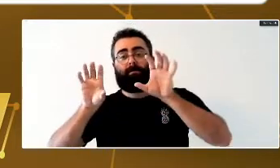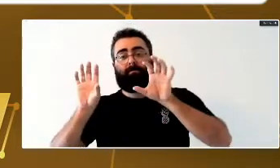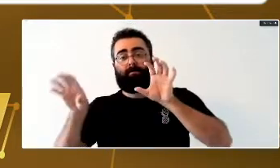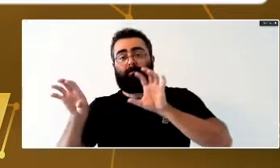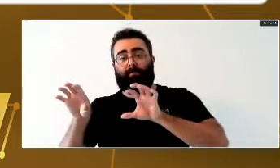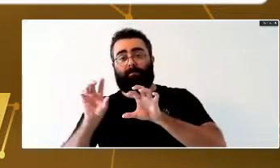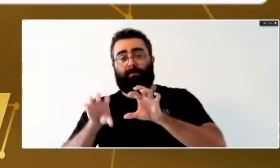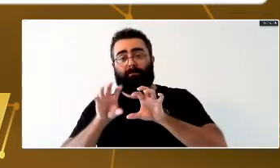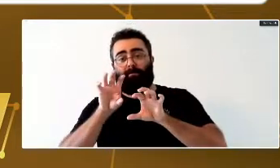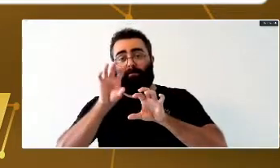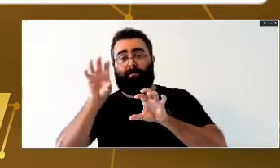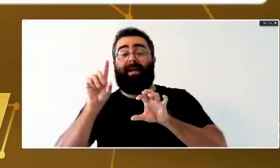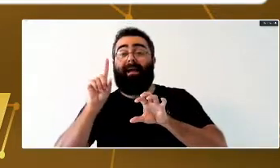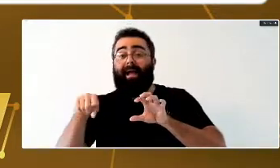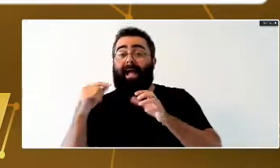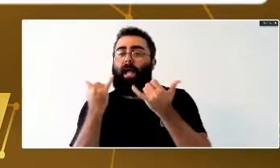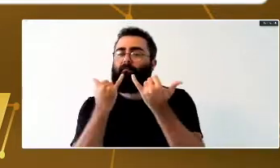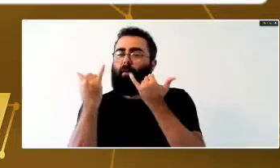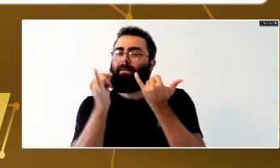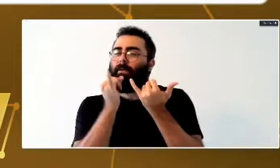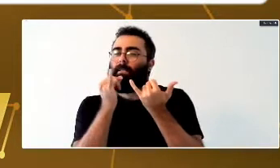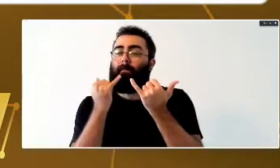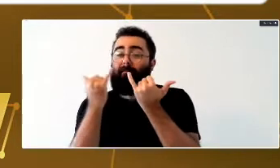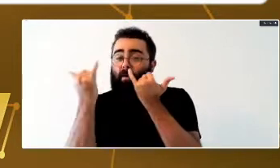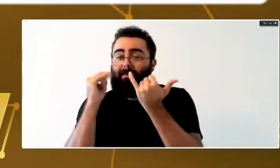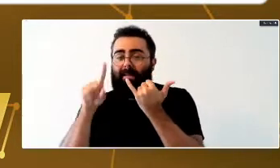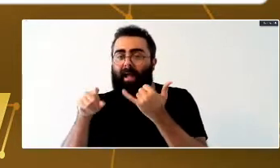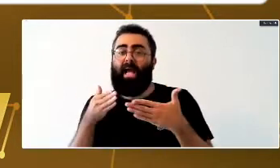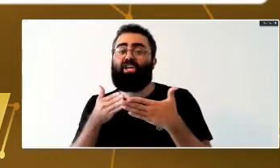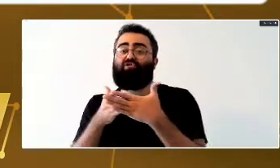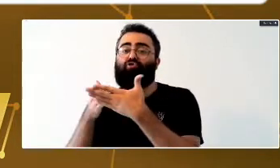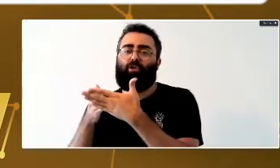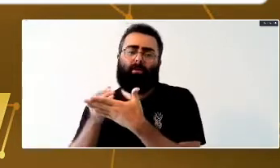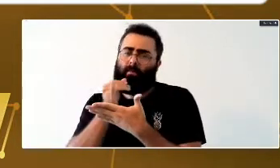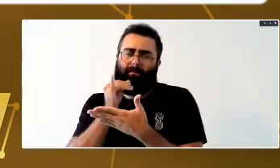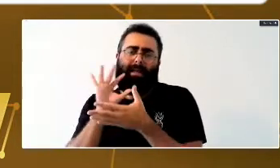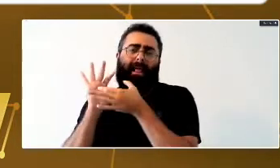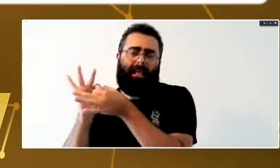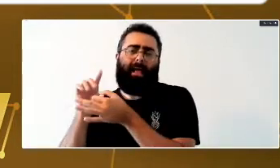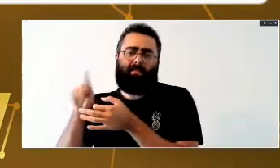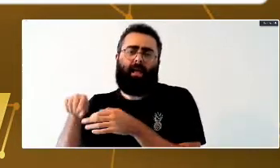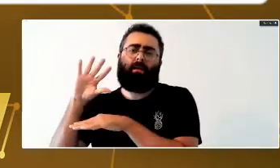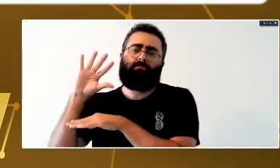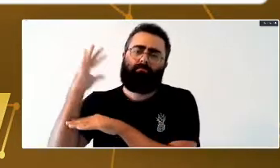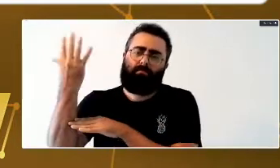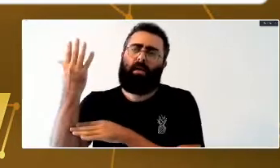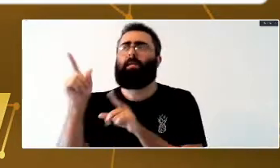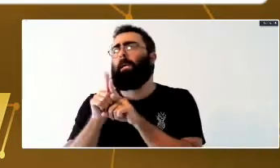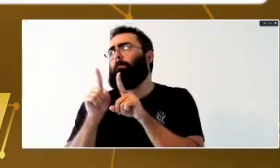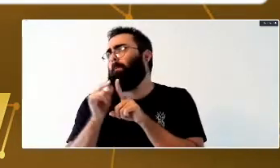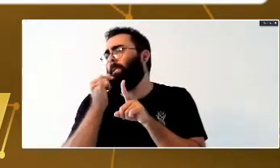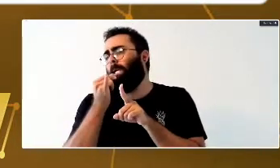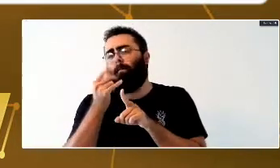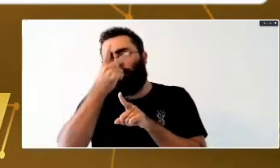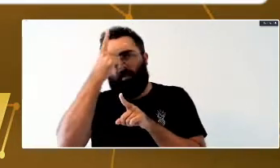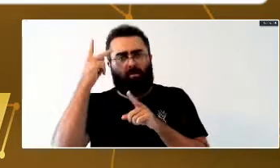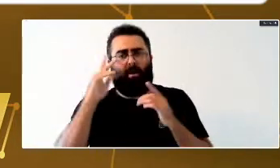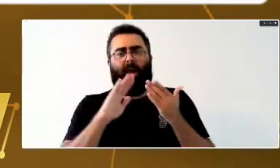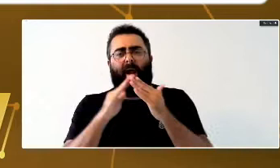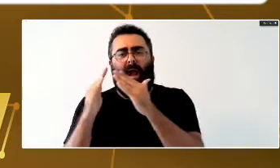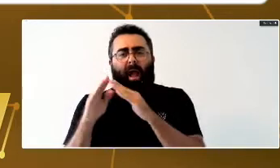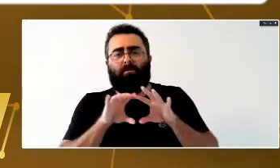informações restritivas, são normalmente informações ambientais, informações de assentamentos, informações